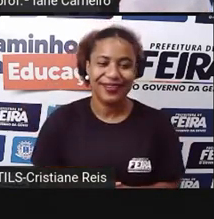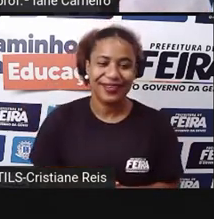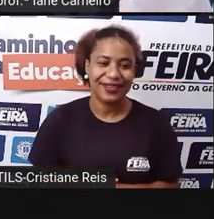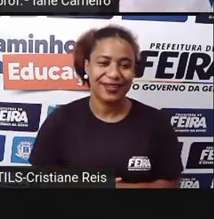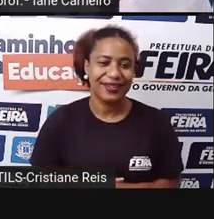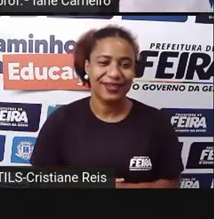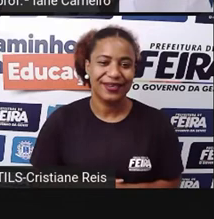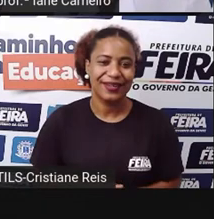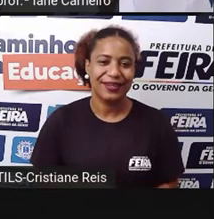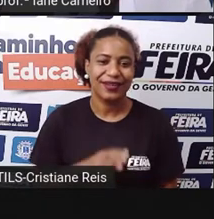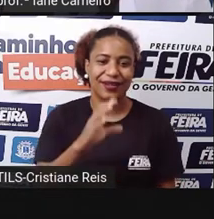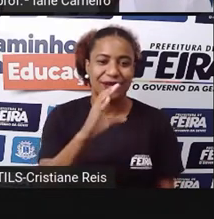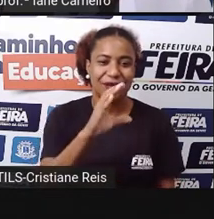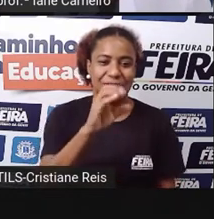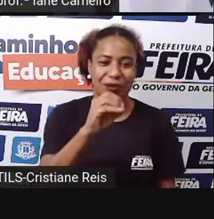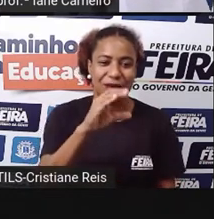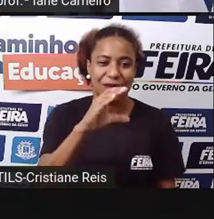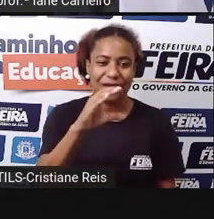frente. Co.